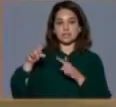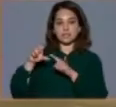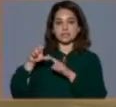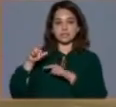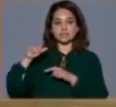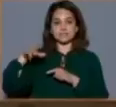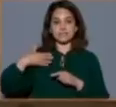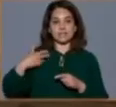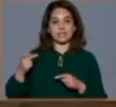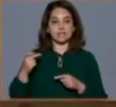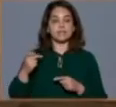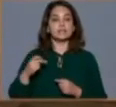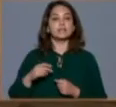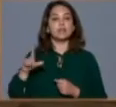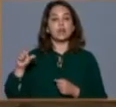Rosa Afonso Lopes.